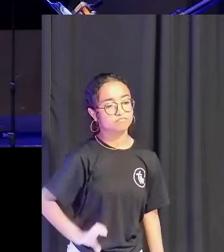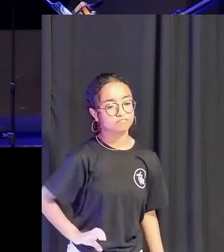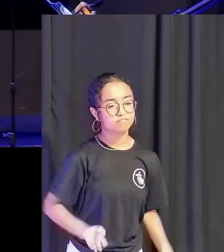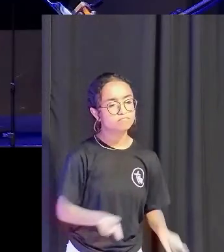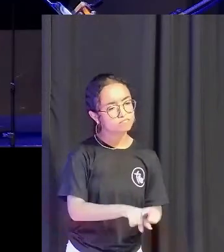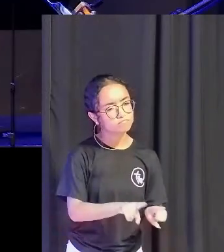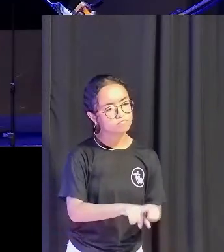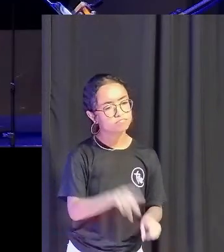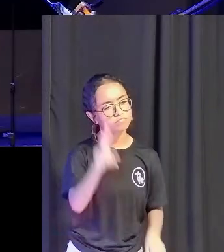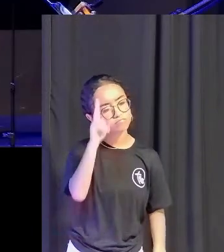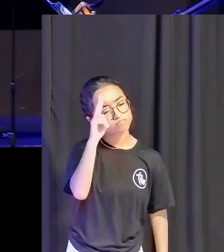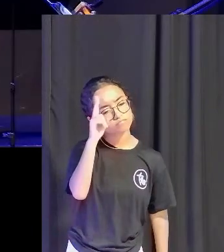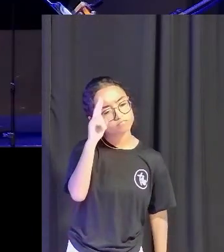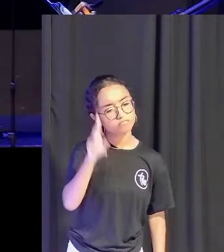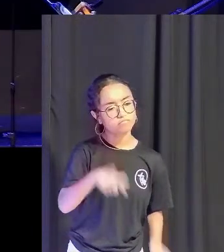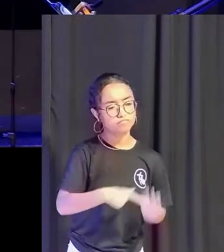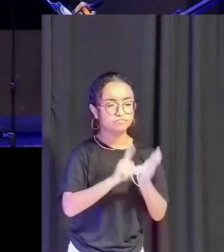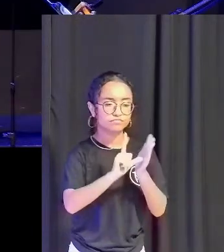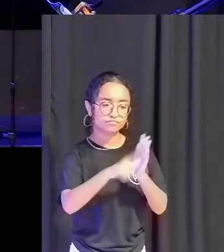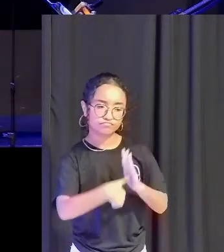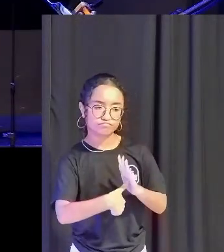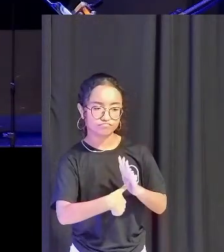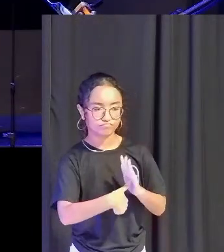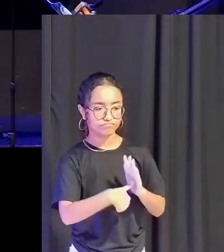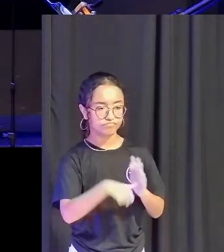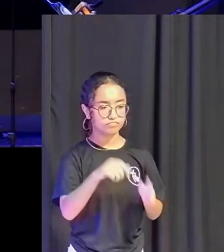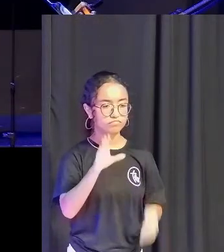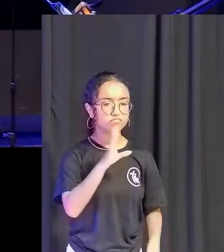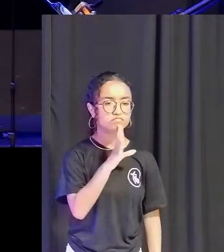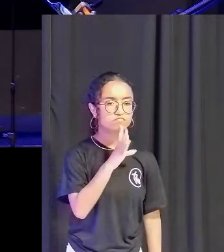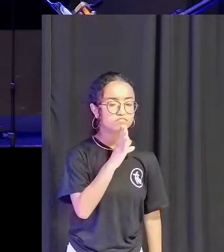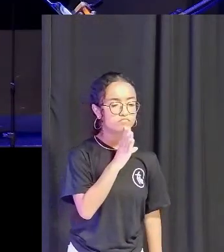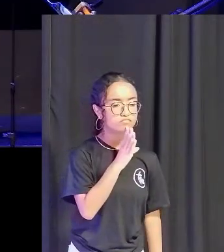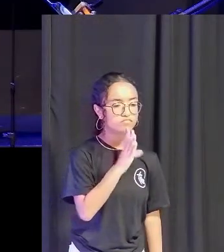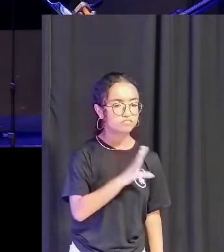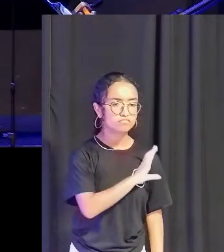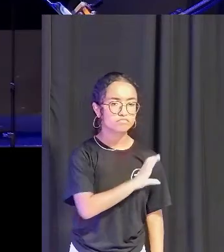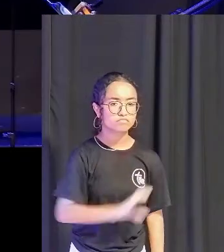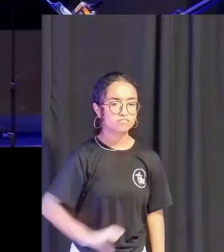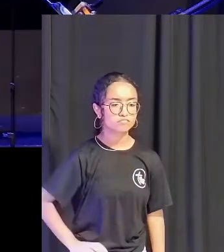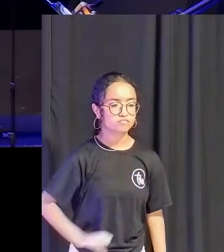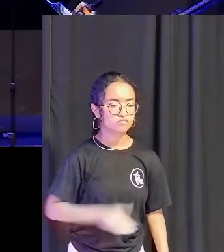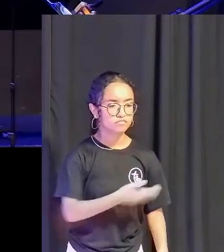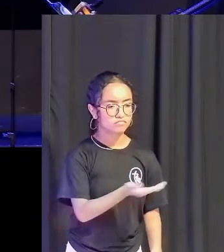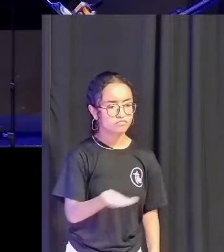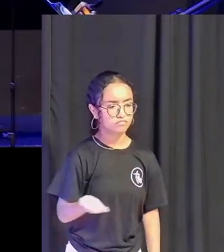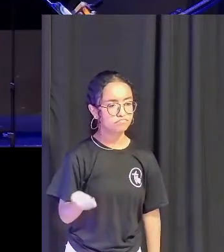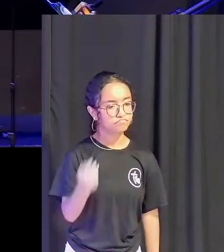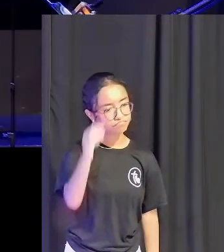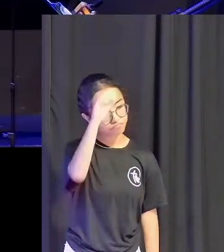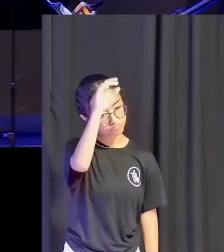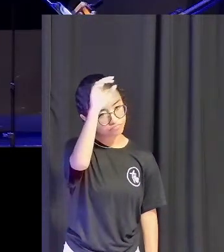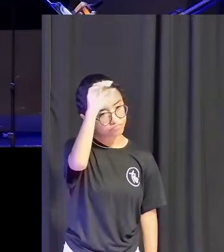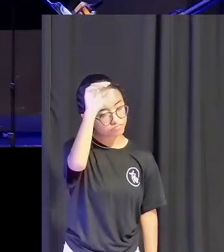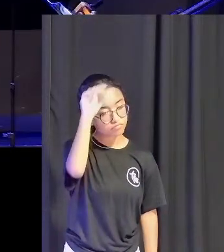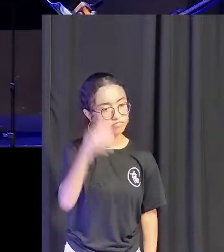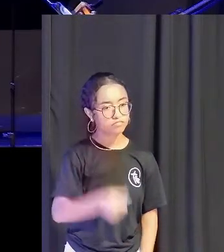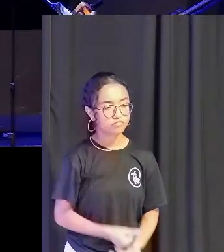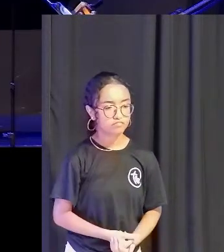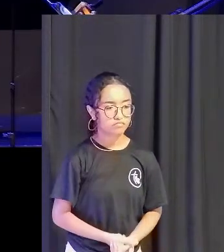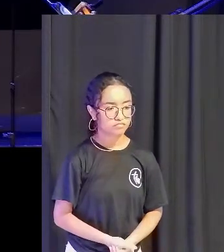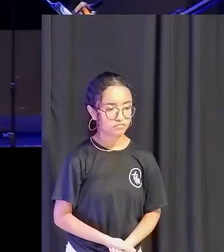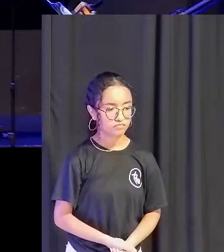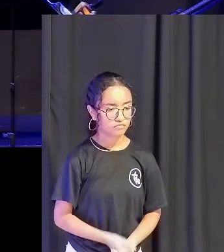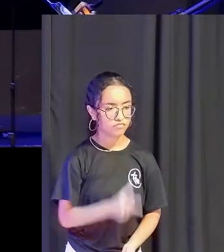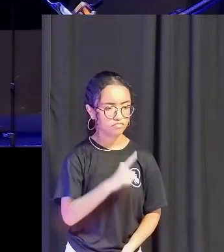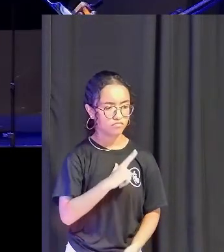Em sua história você tem enfrentado muitas coisas, muitas vitórias e talvez muitas